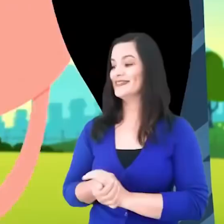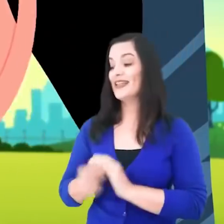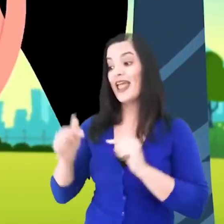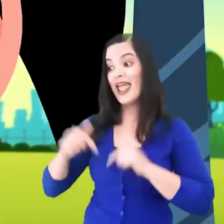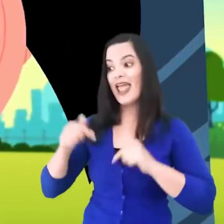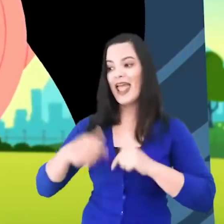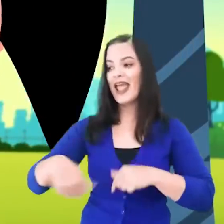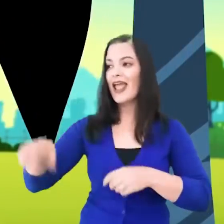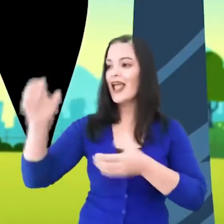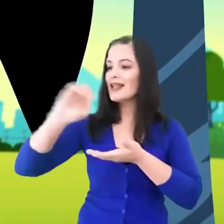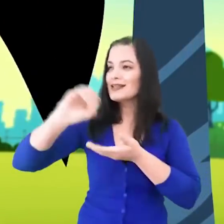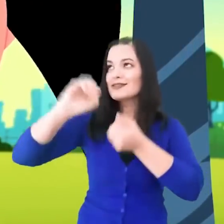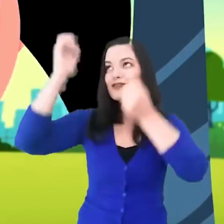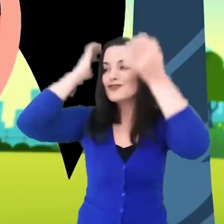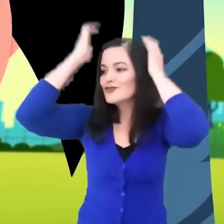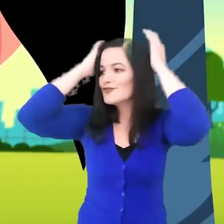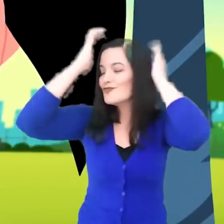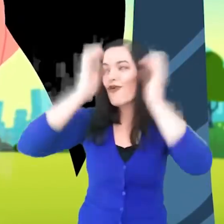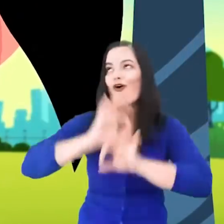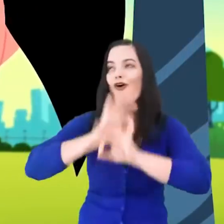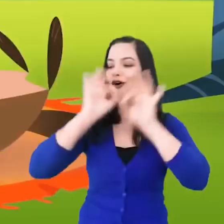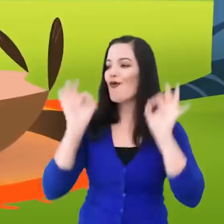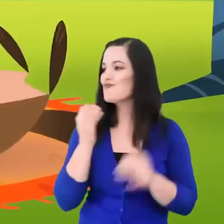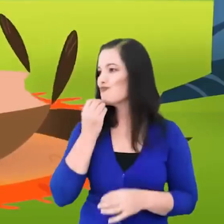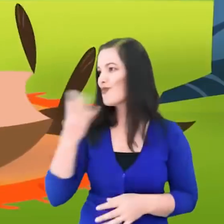Esse shampoo é muito bom.